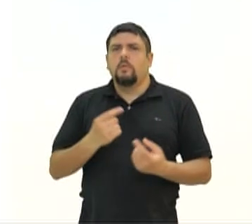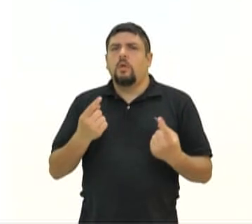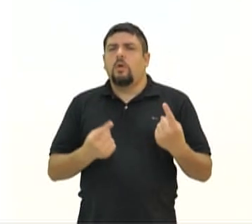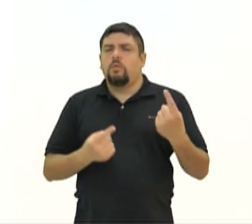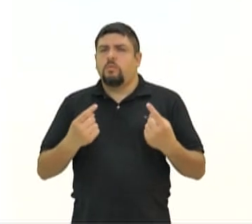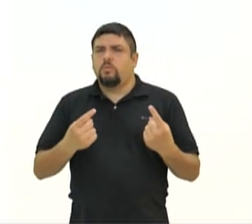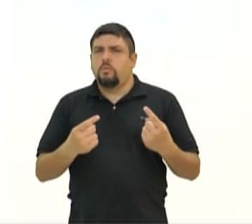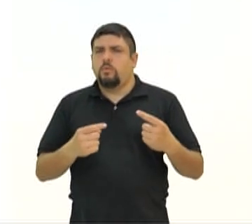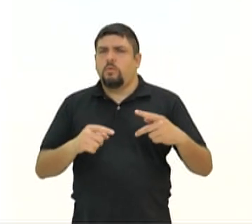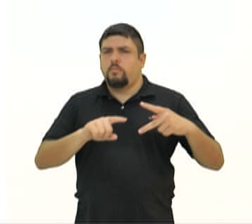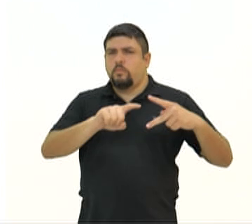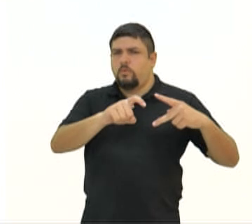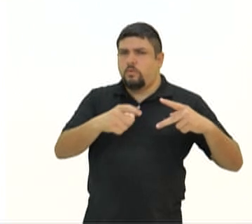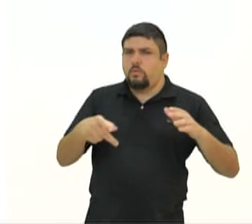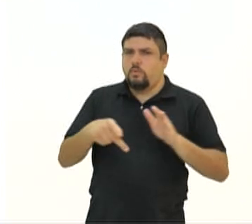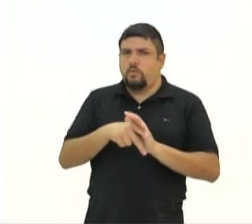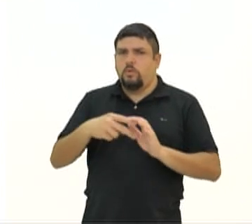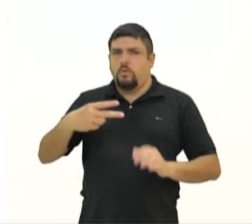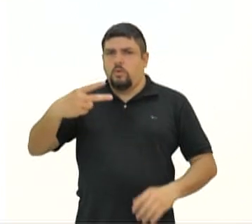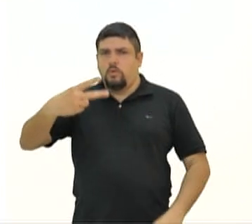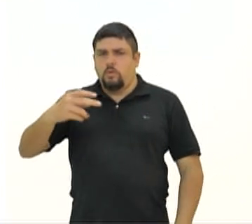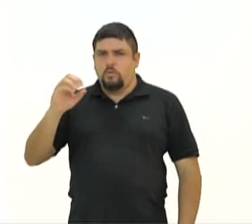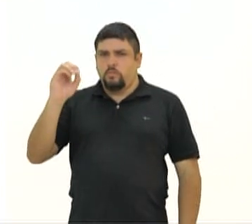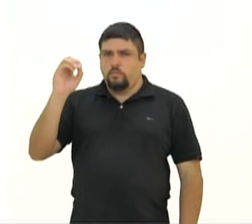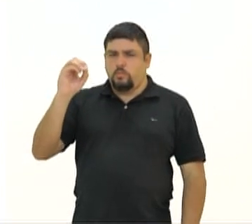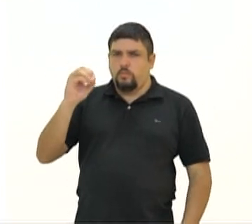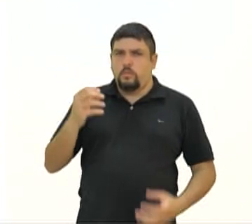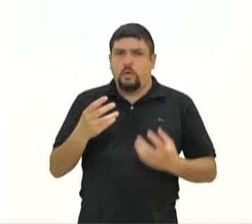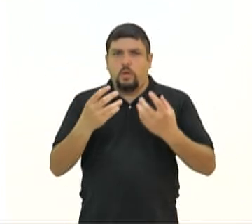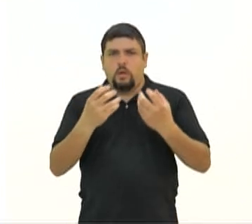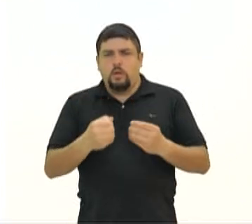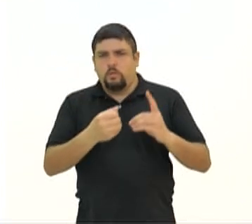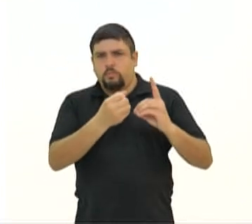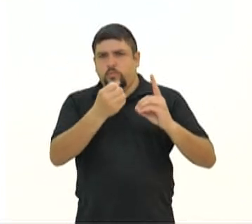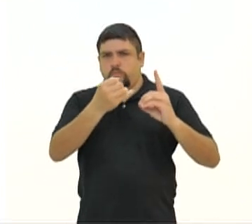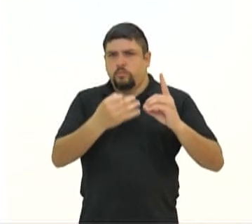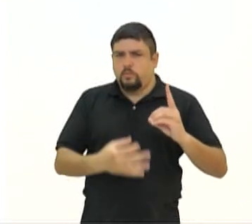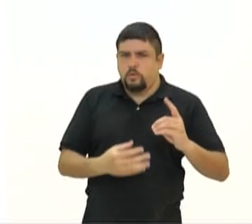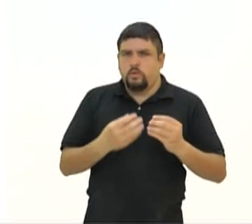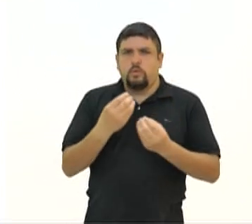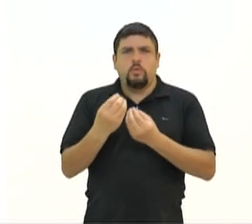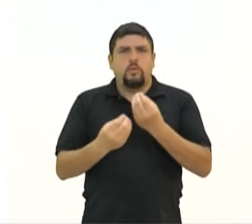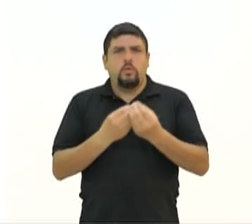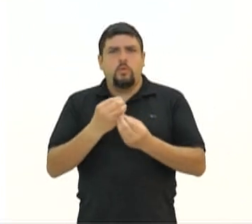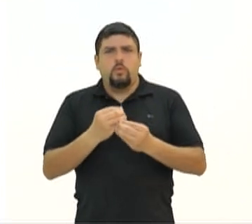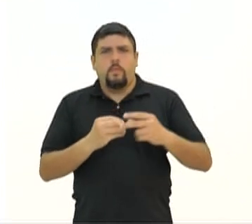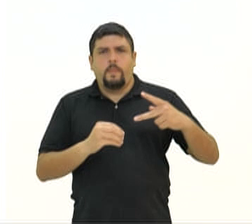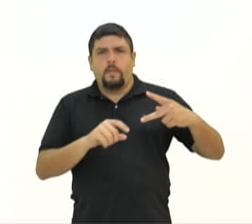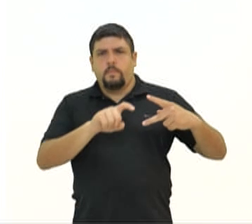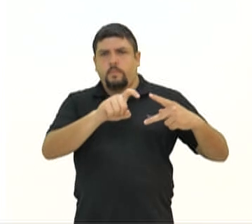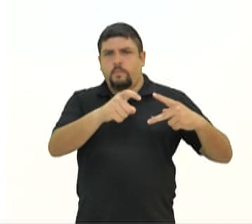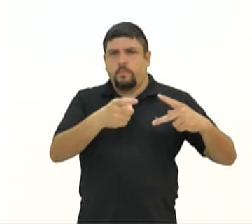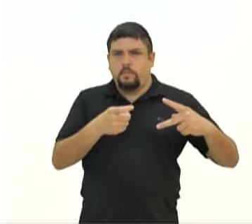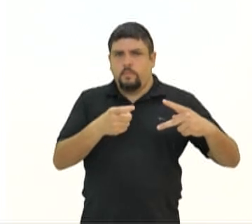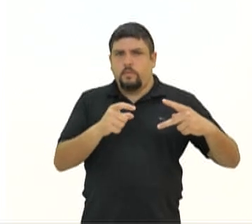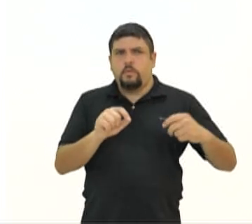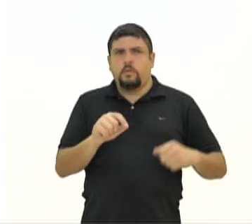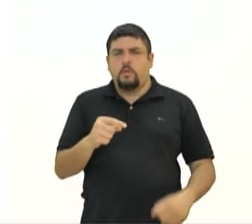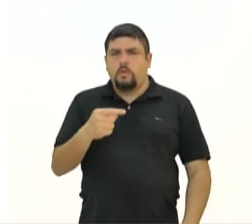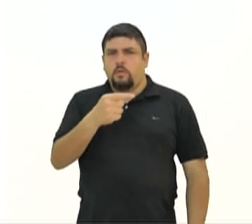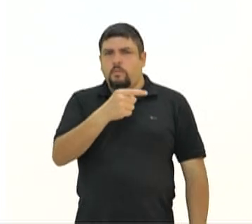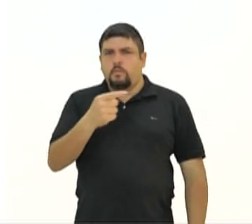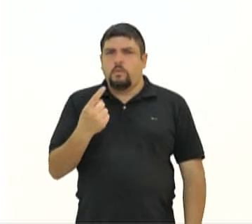grau, que admite decomposição em fatores do primeiro grau, como p de x menos